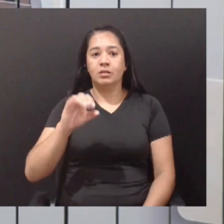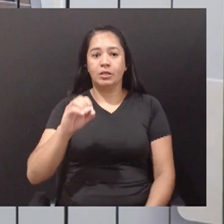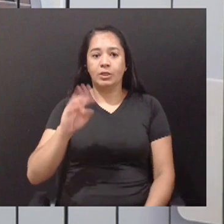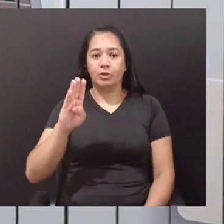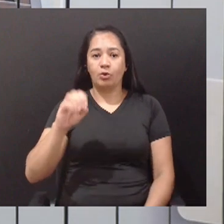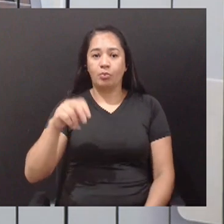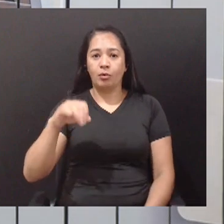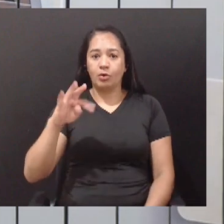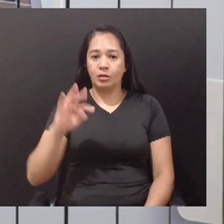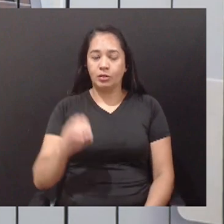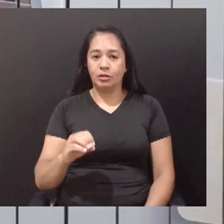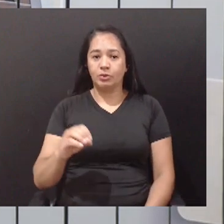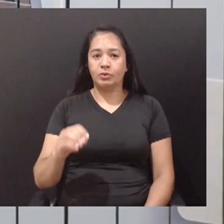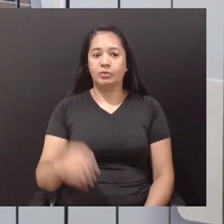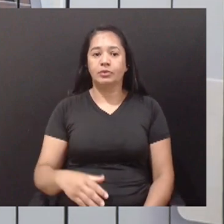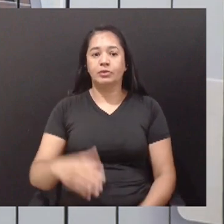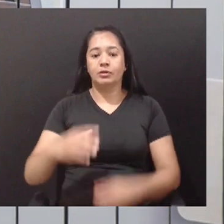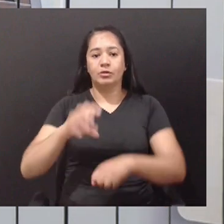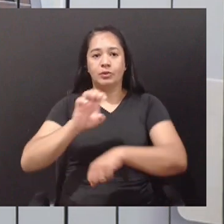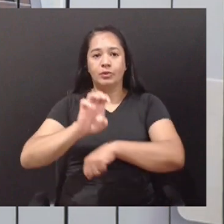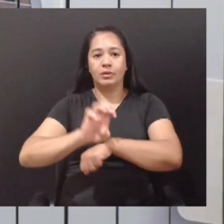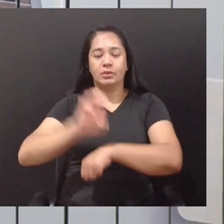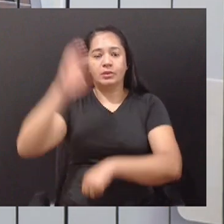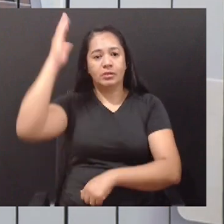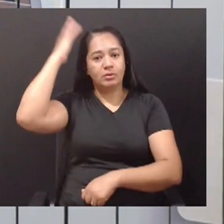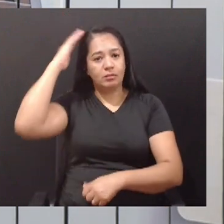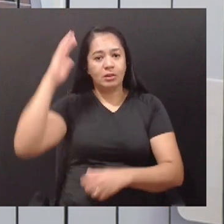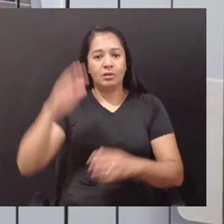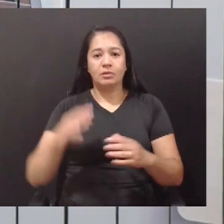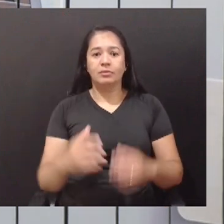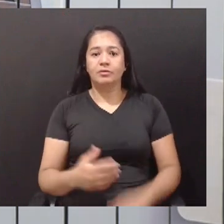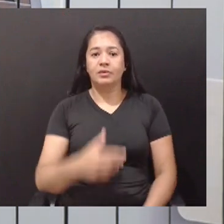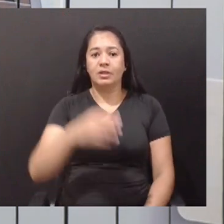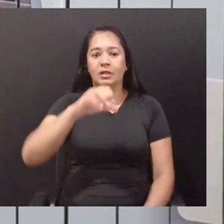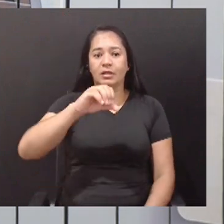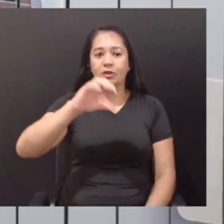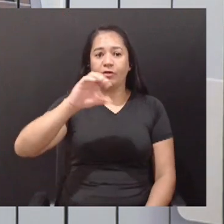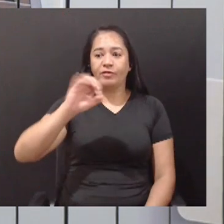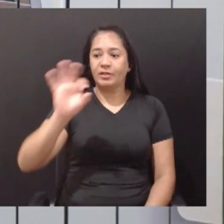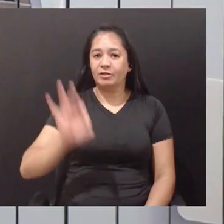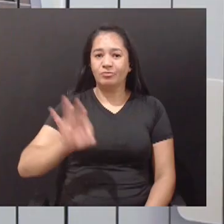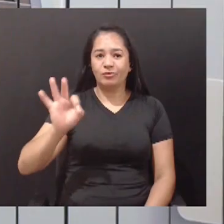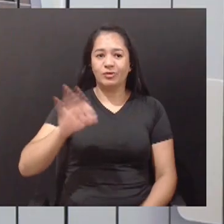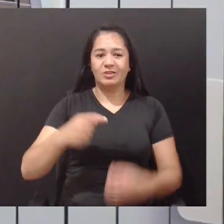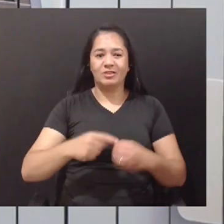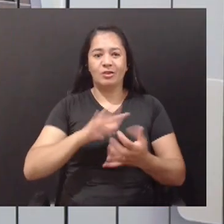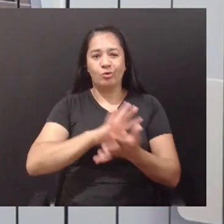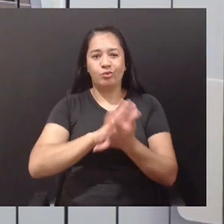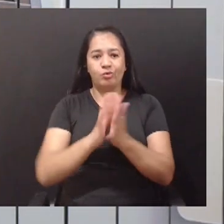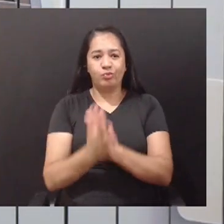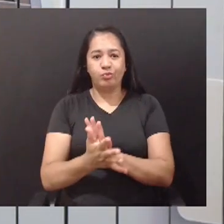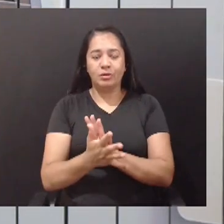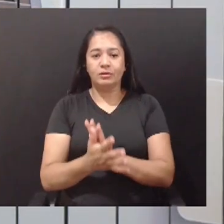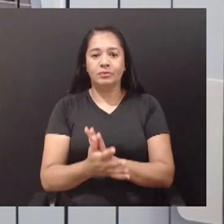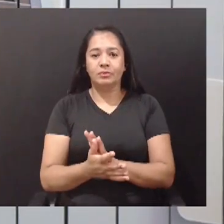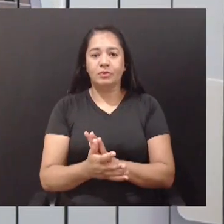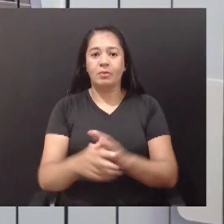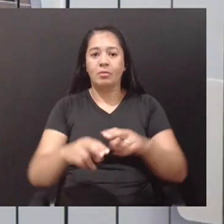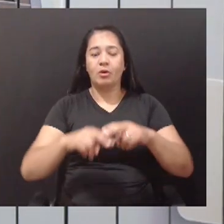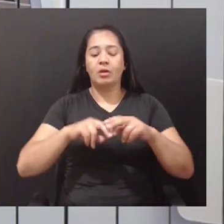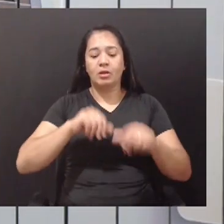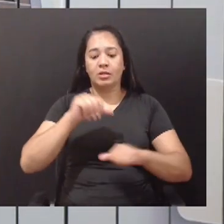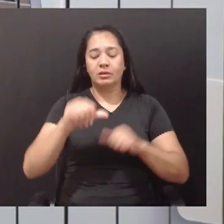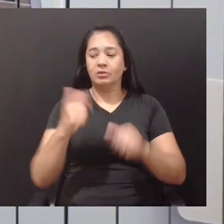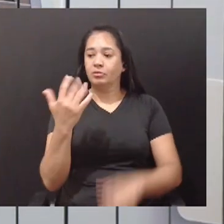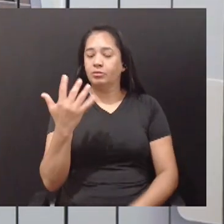Iguaçu, no interior do Paraná, e destruiu cerca de 90% da cidade. Sobre as mudanças climáticas